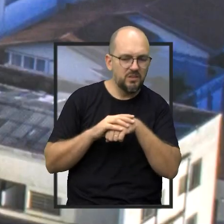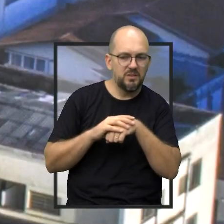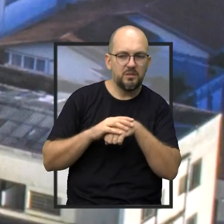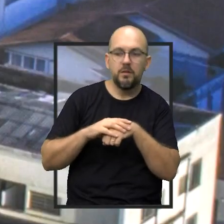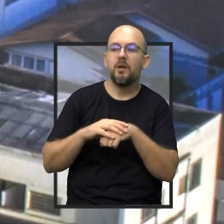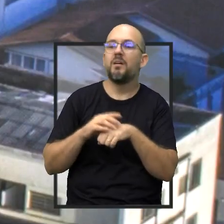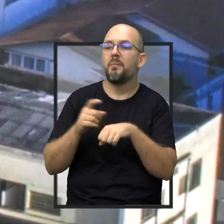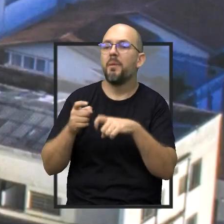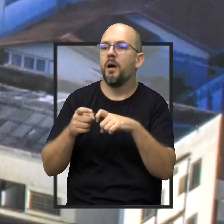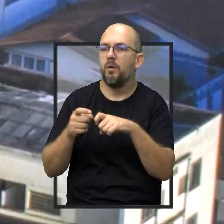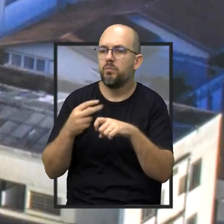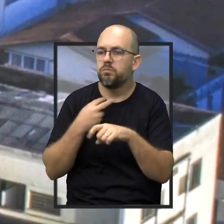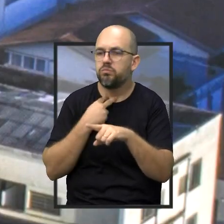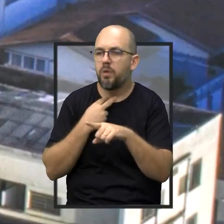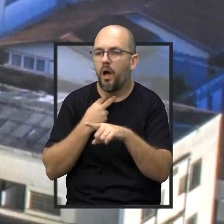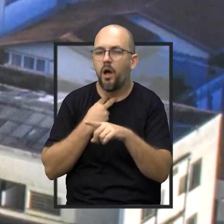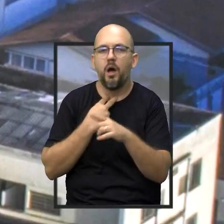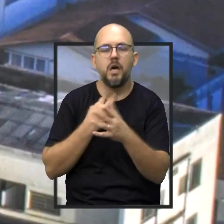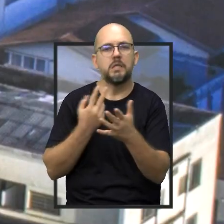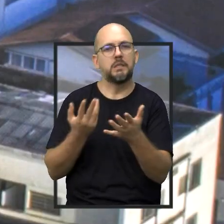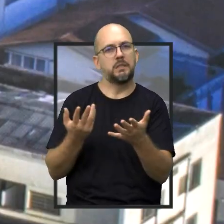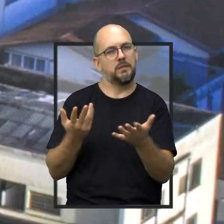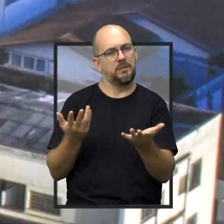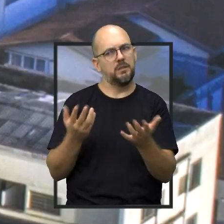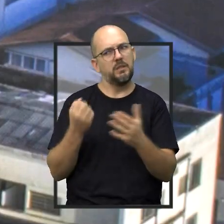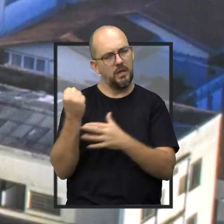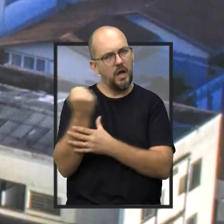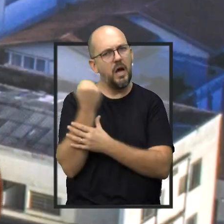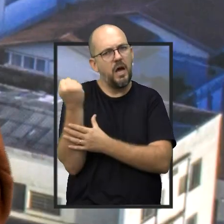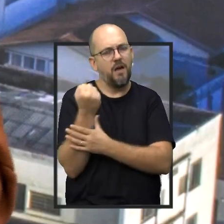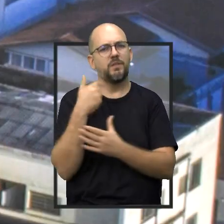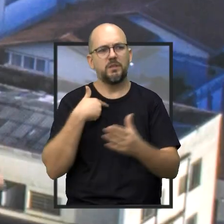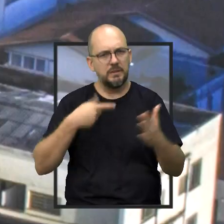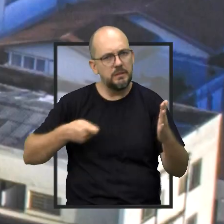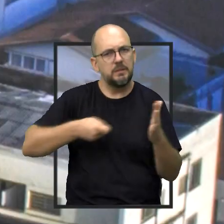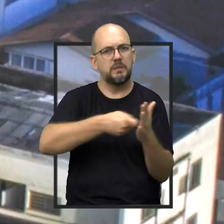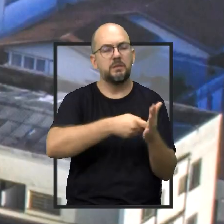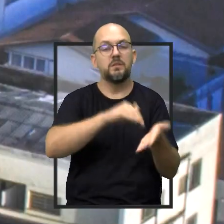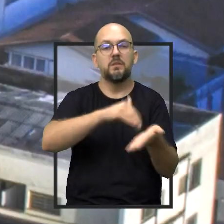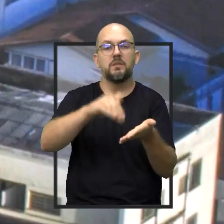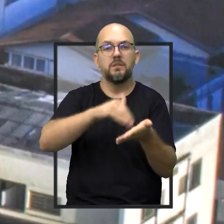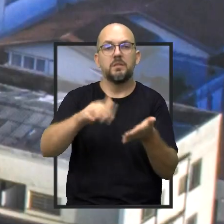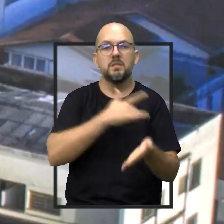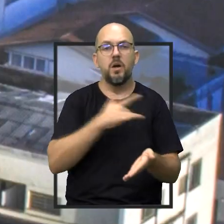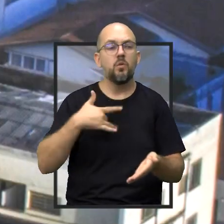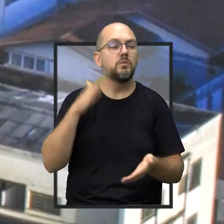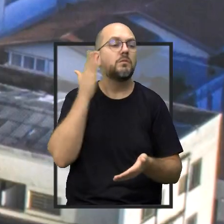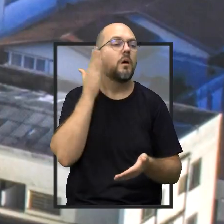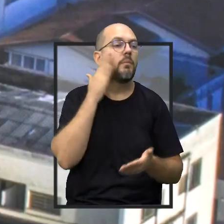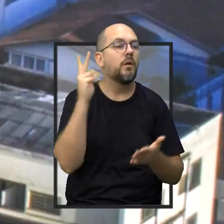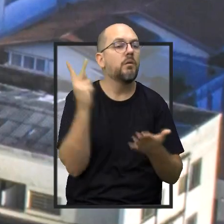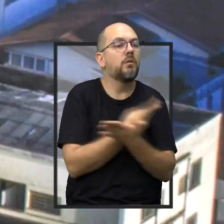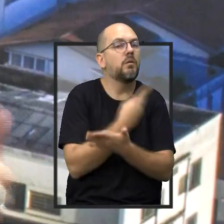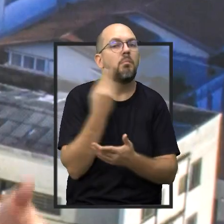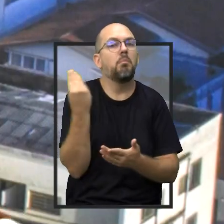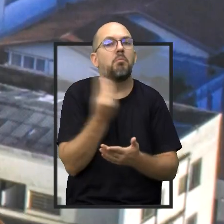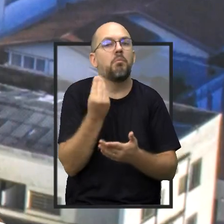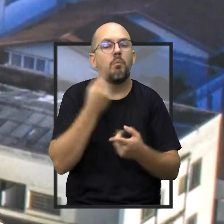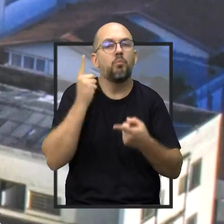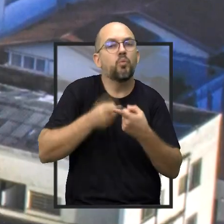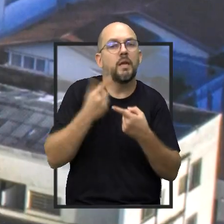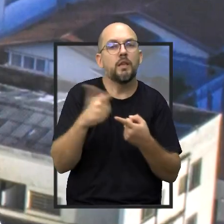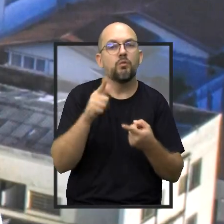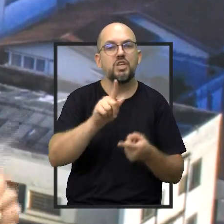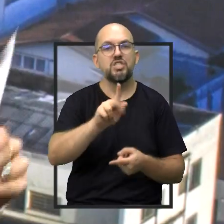situação. Nós acionamos a Prefeitura, a Secretaria de Saúde, para poder entender o que está acontecendo, por que não tem guia.